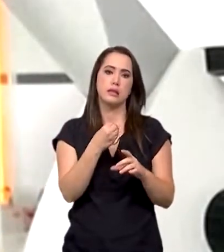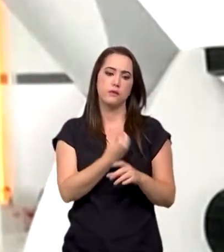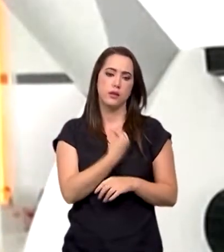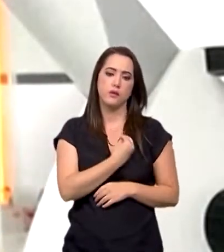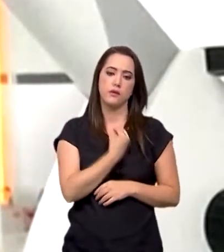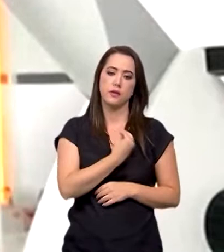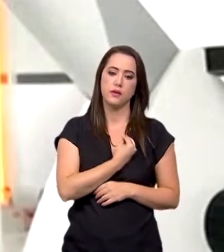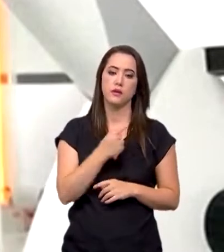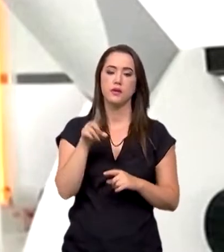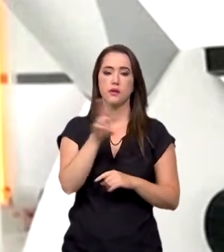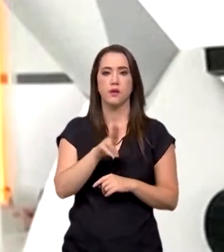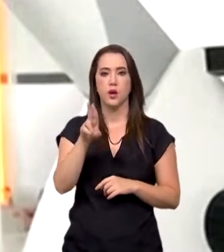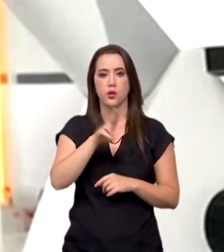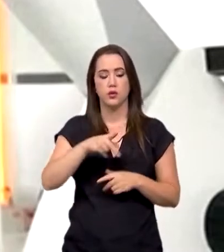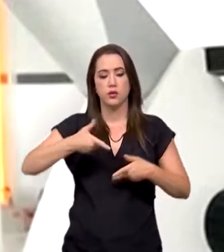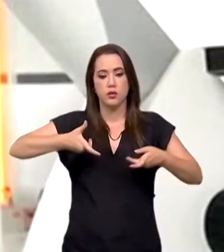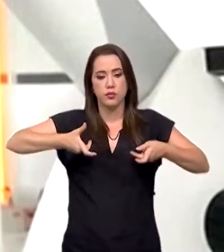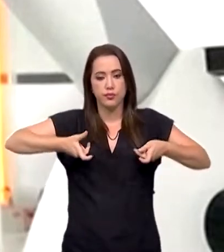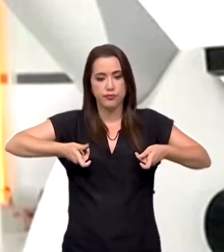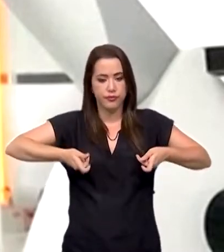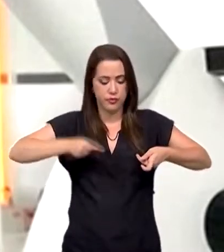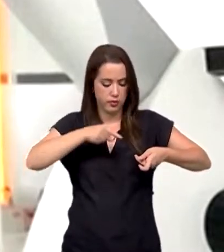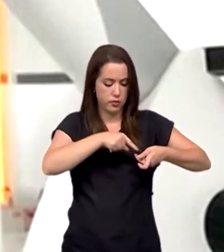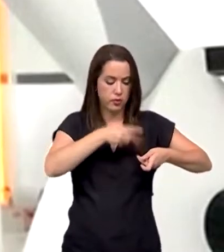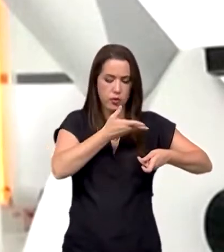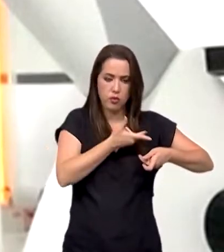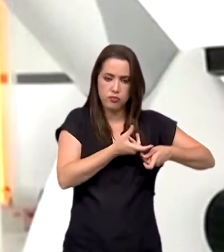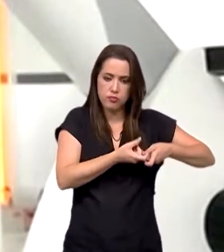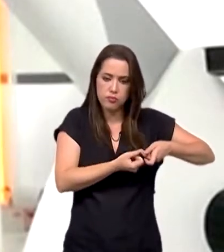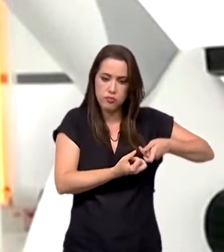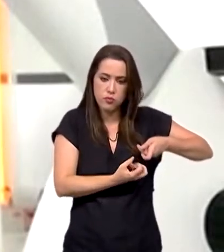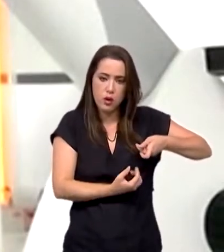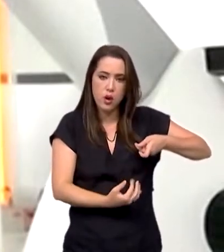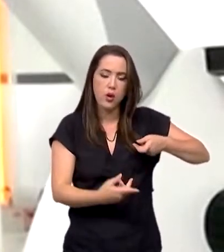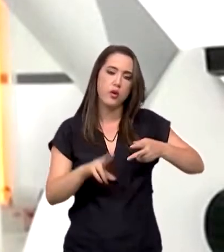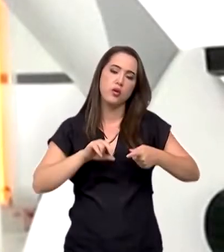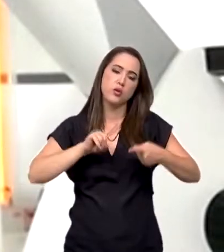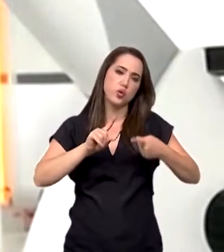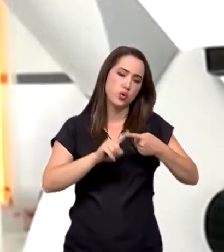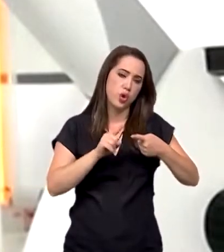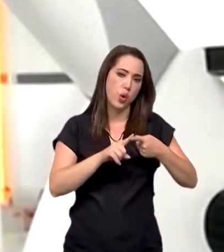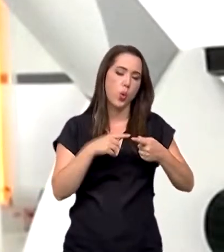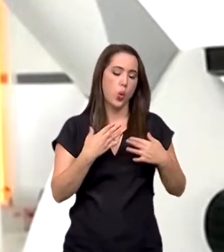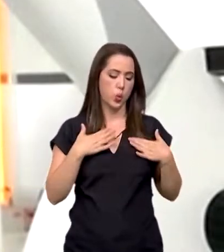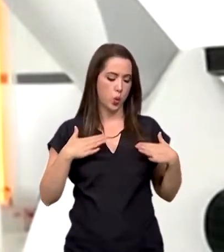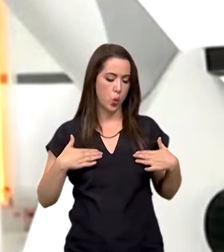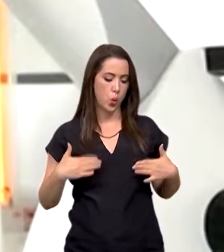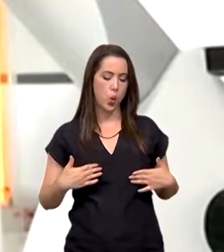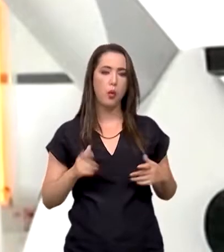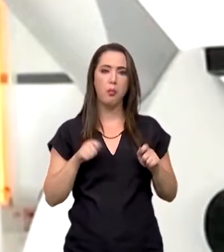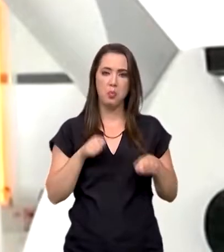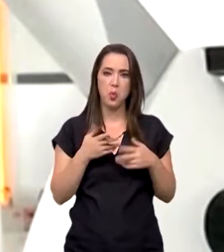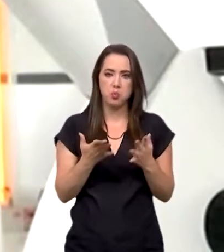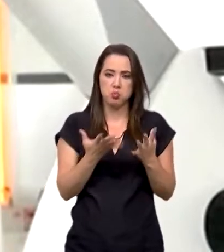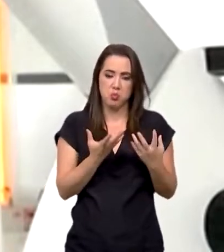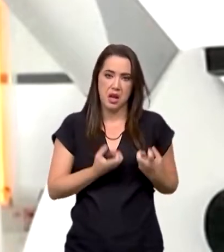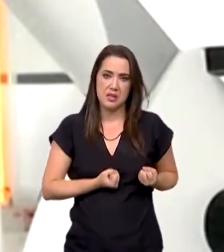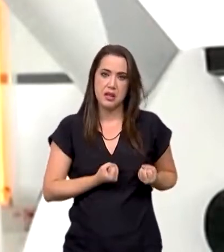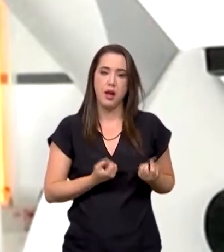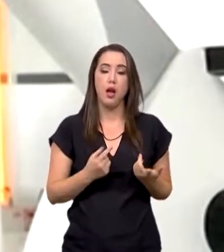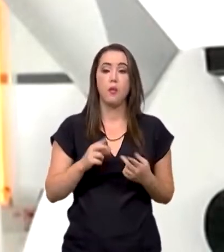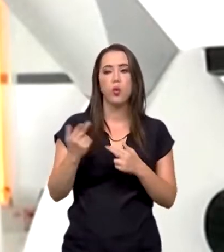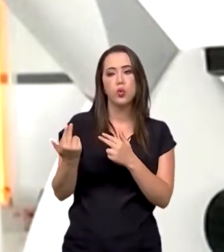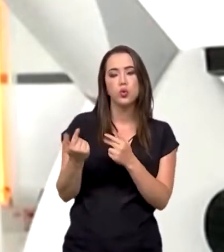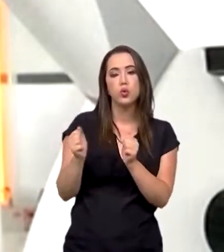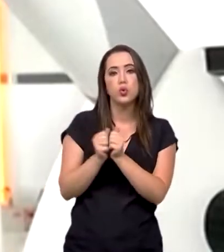dela e nas seringas hidrogéis, que são biocompatíveis, ou seja, o nosso corpo aceita, o nosso corpo assimila, junto